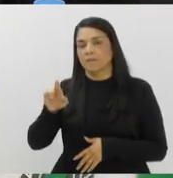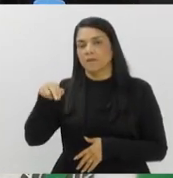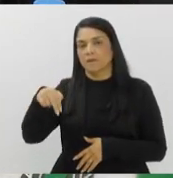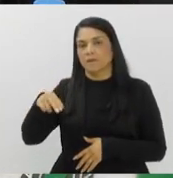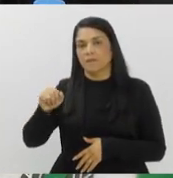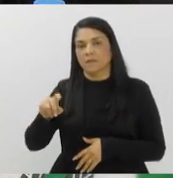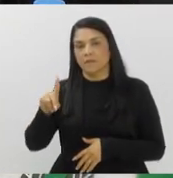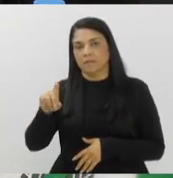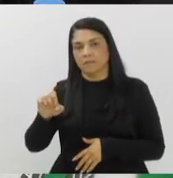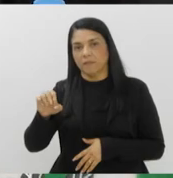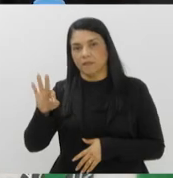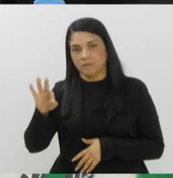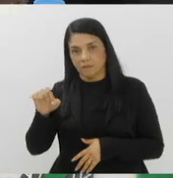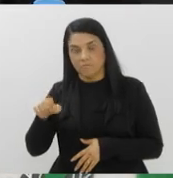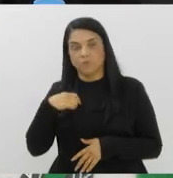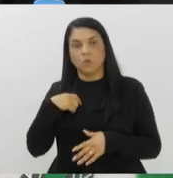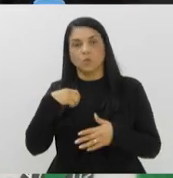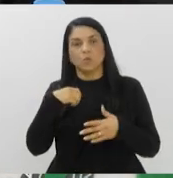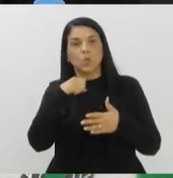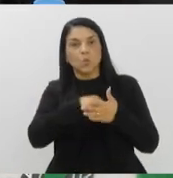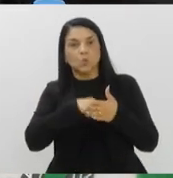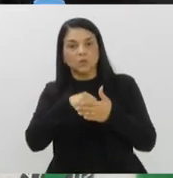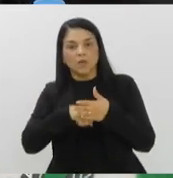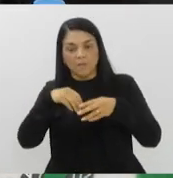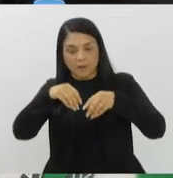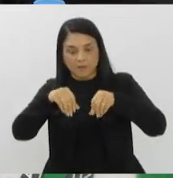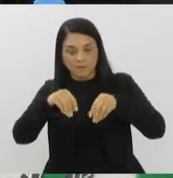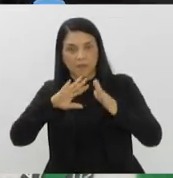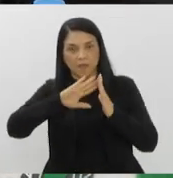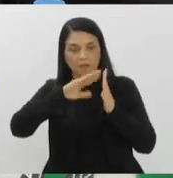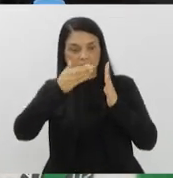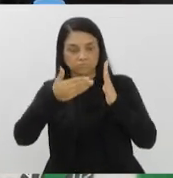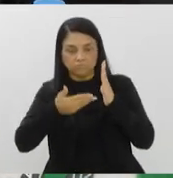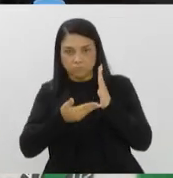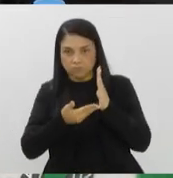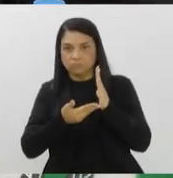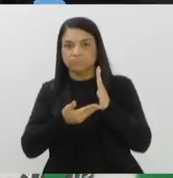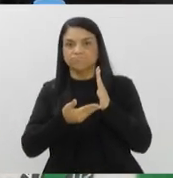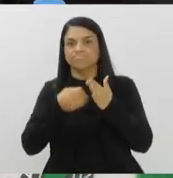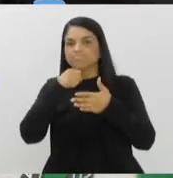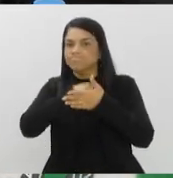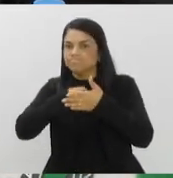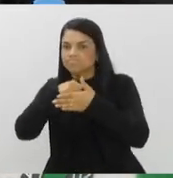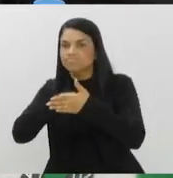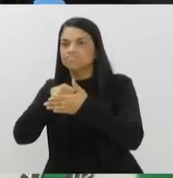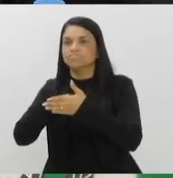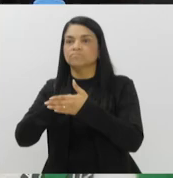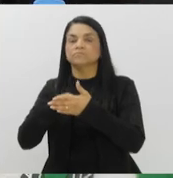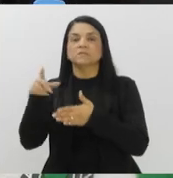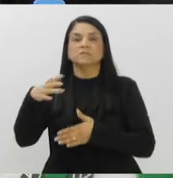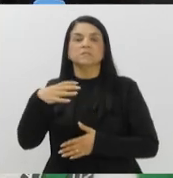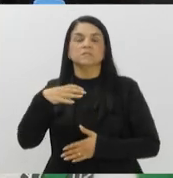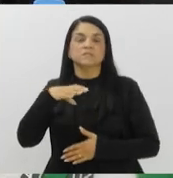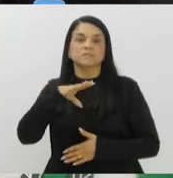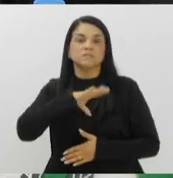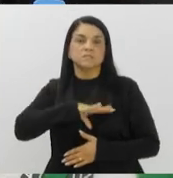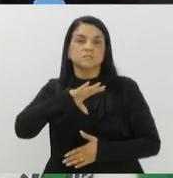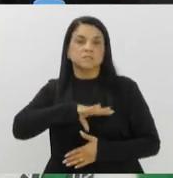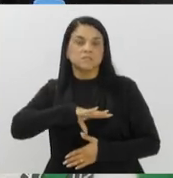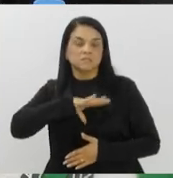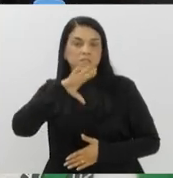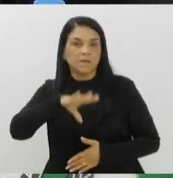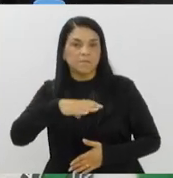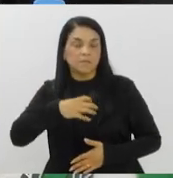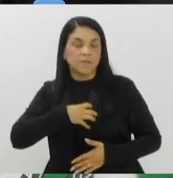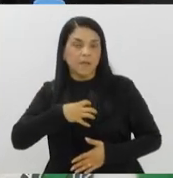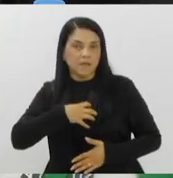terras, suas terras quilombolas, dos seus ancestrais, ali em Salvador, e foi assassinada. Também